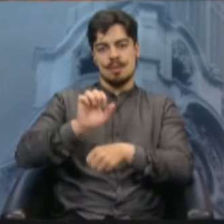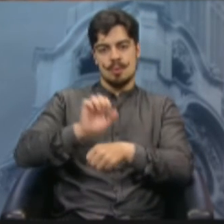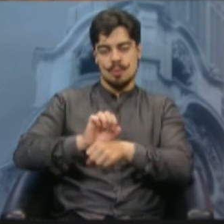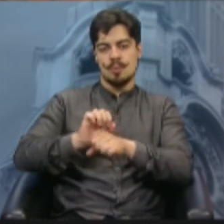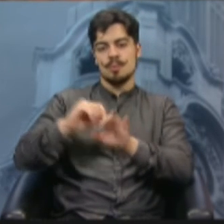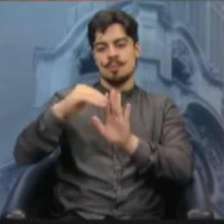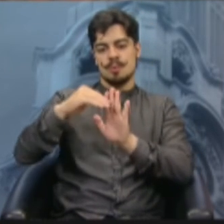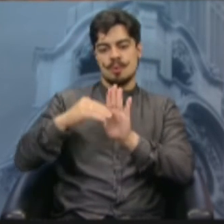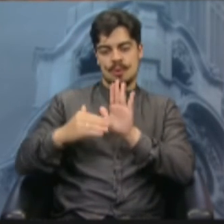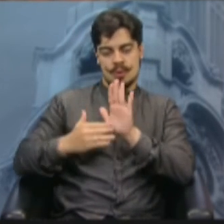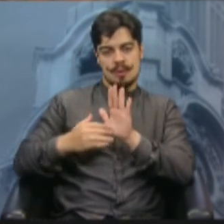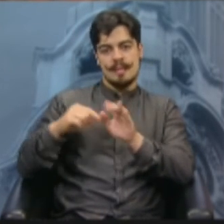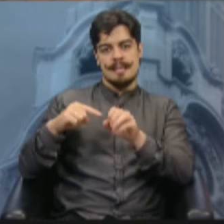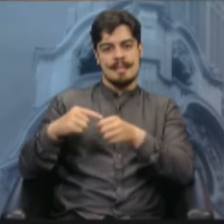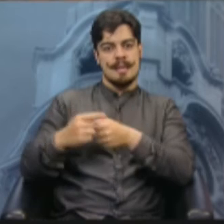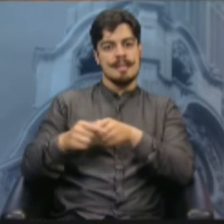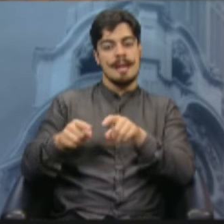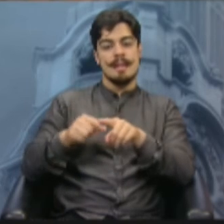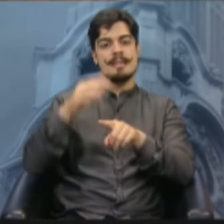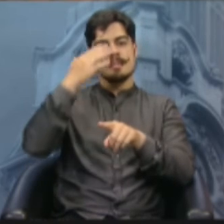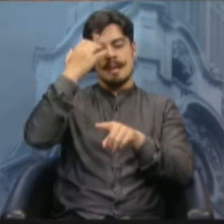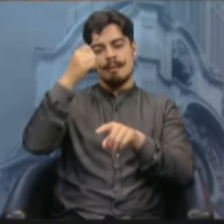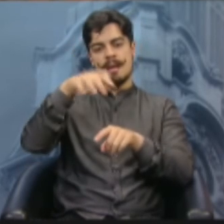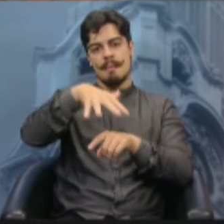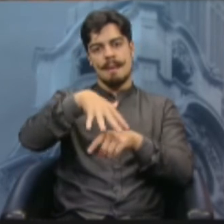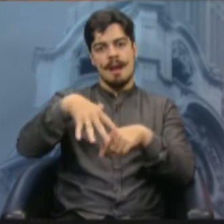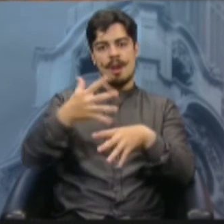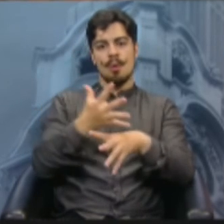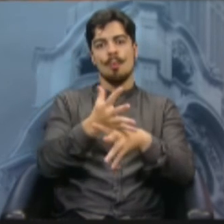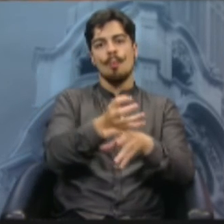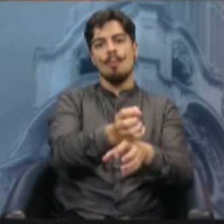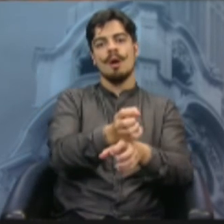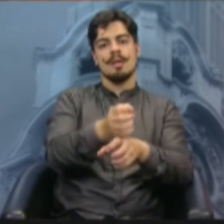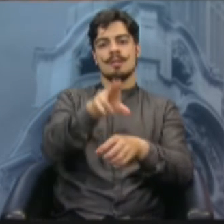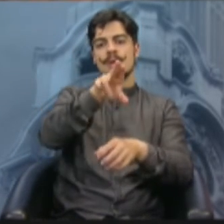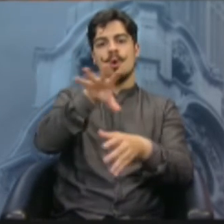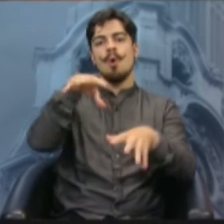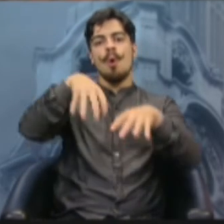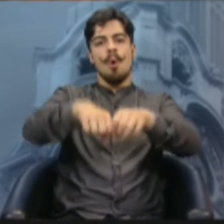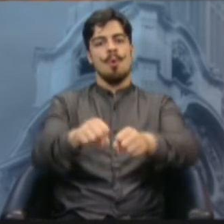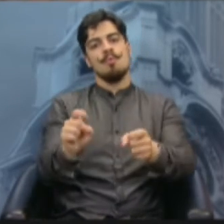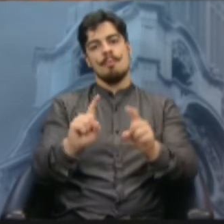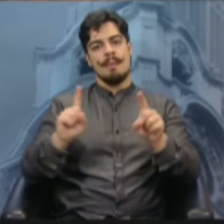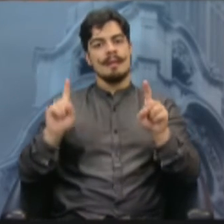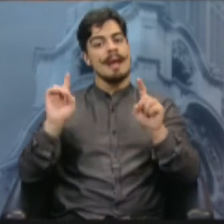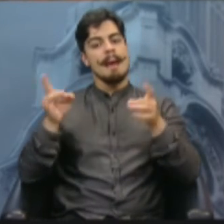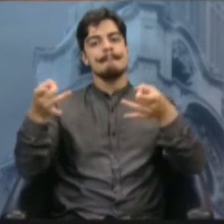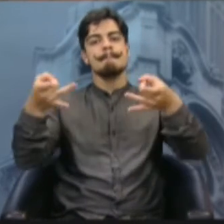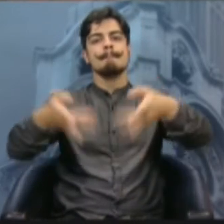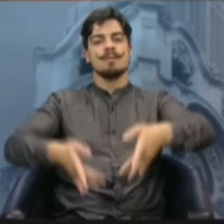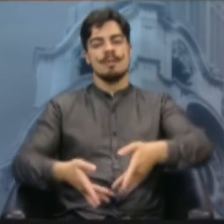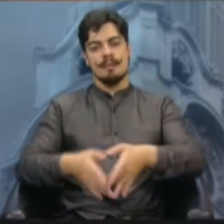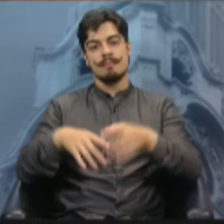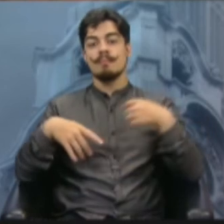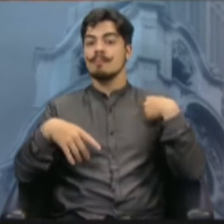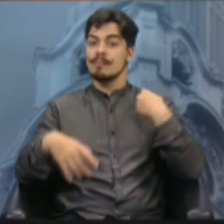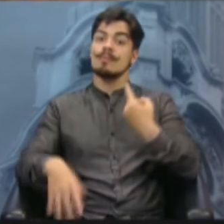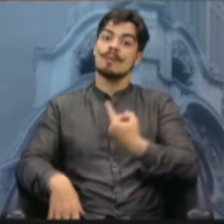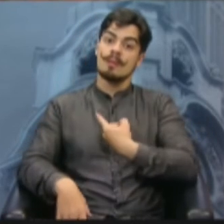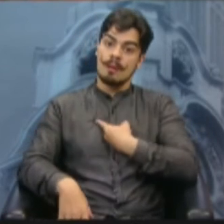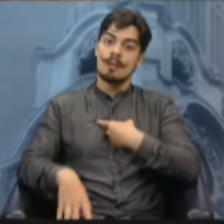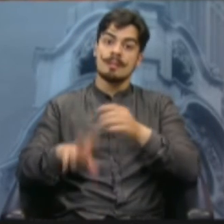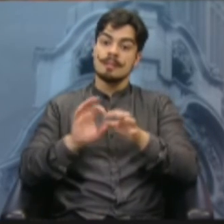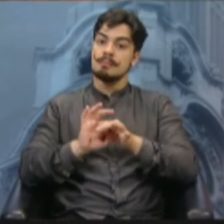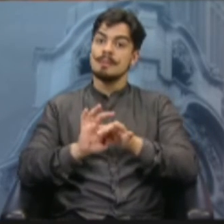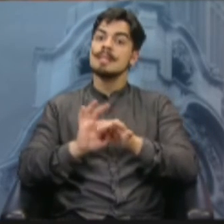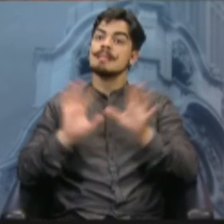área ociosa, uma área, né, que não está ocupada, que está realmente abandonada, nos permite,